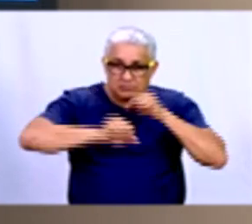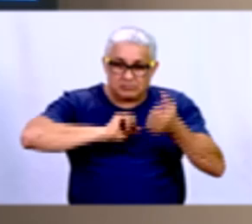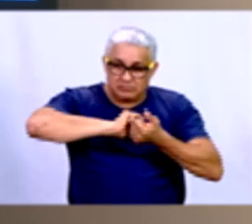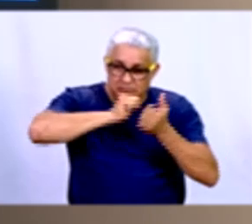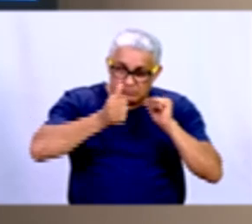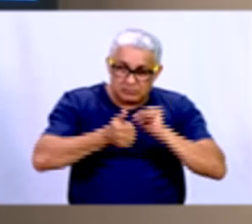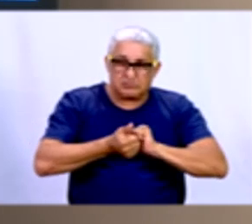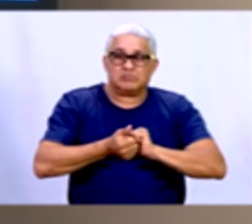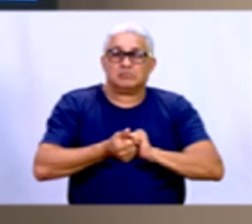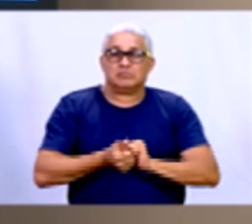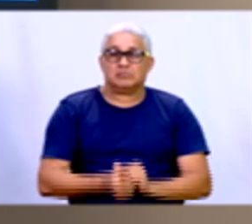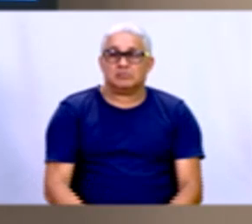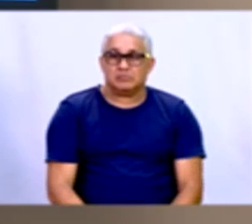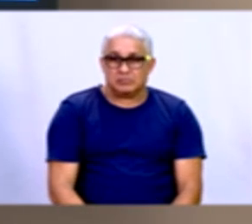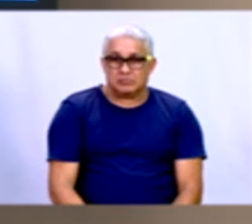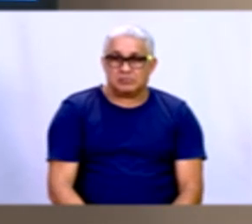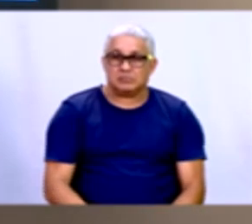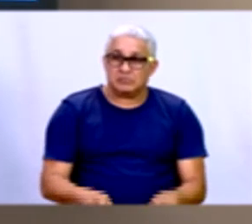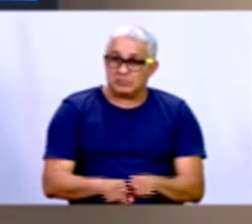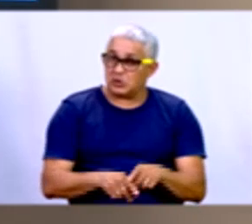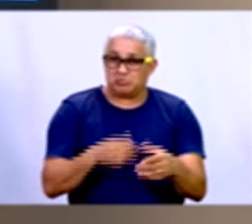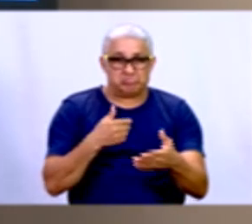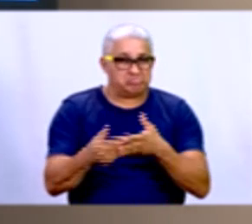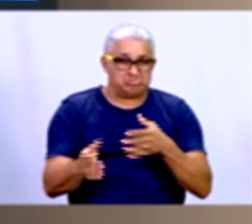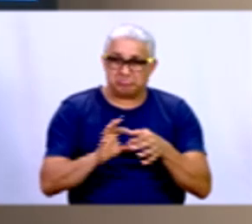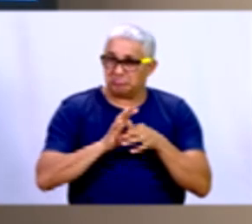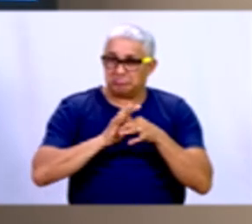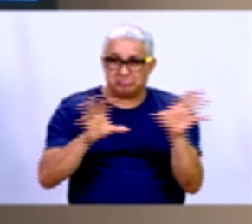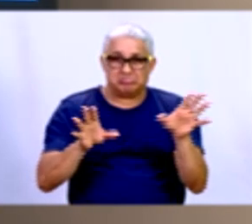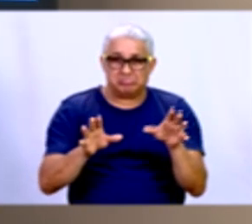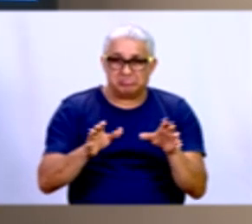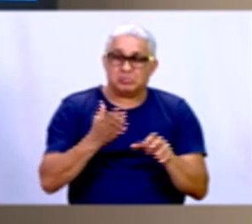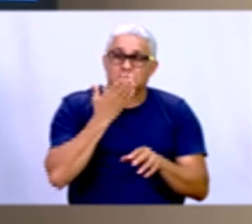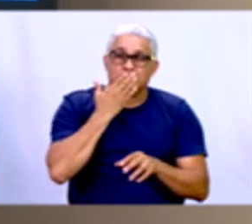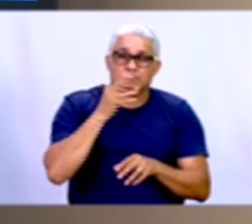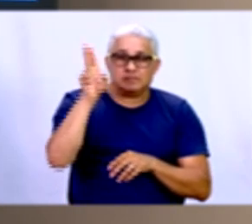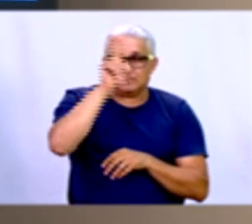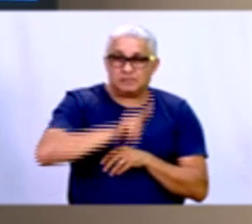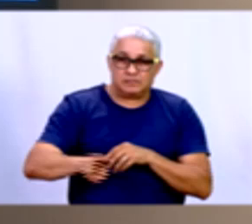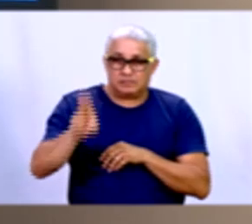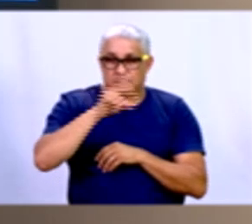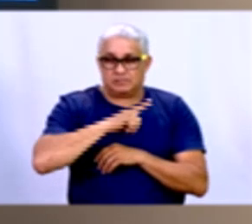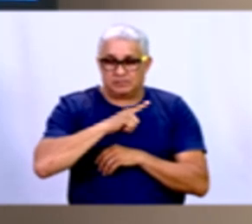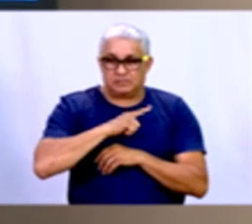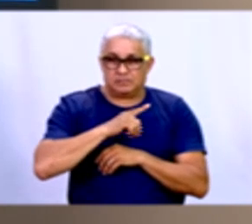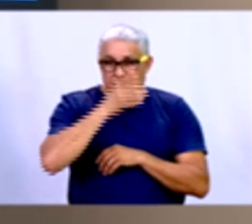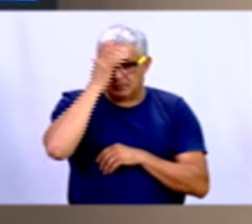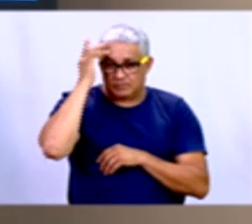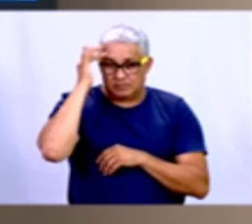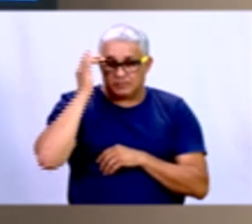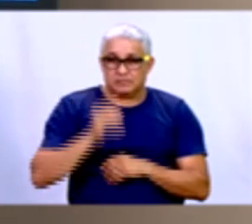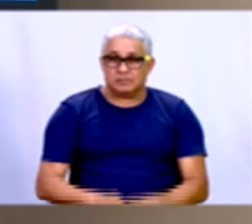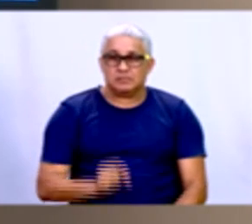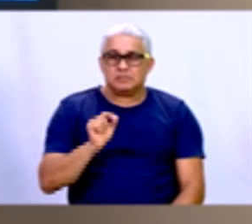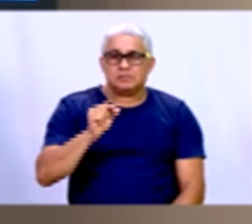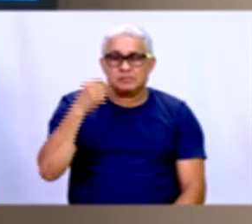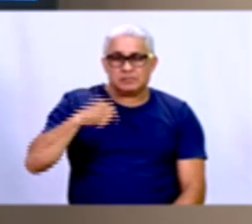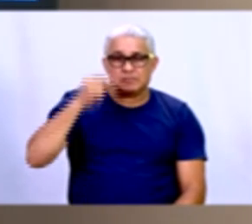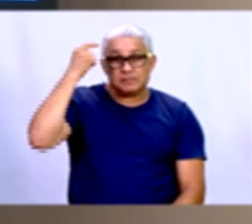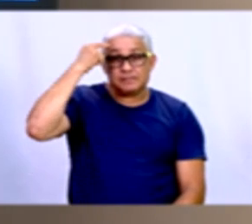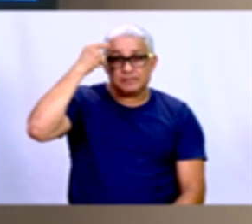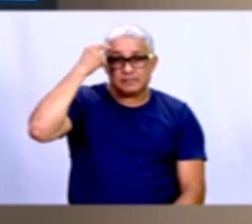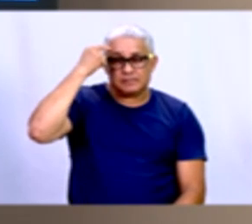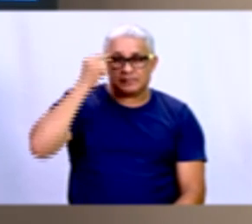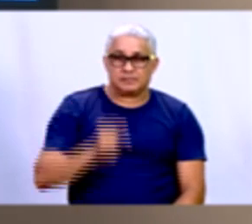adequada, certo? Independente dos tipos de usuário que eu tiver. O que a gente tem que pensar? A gente